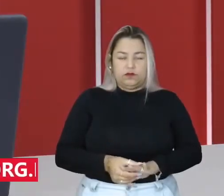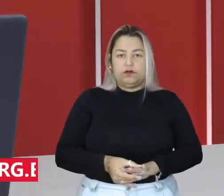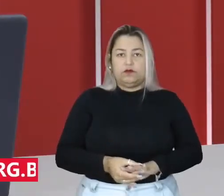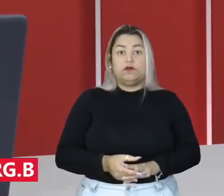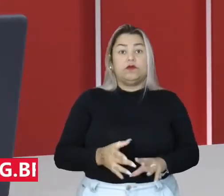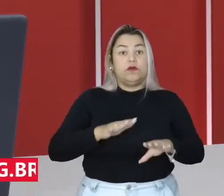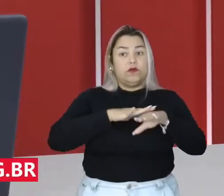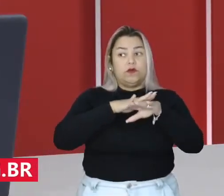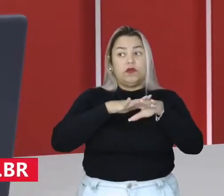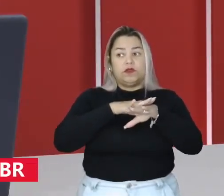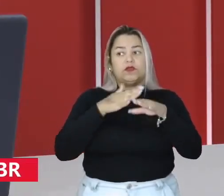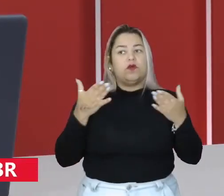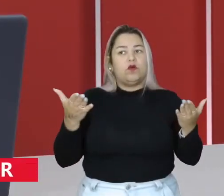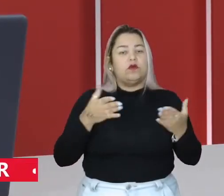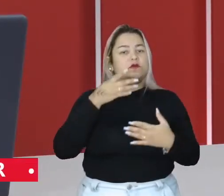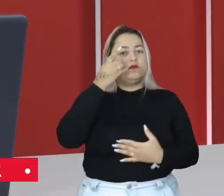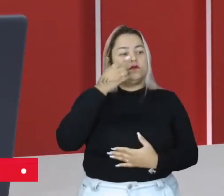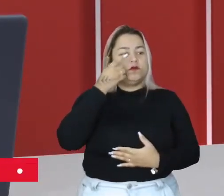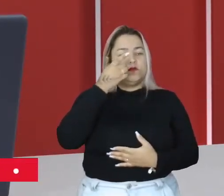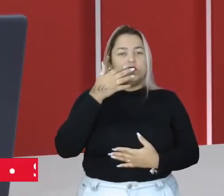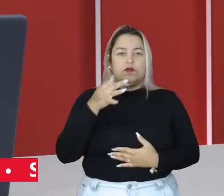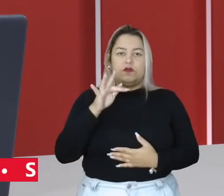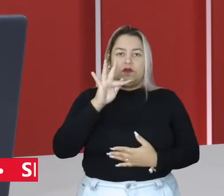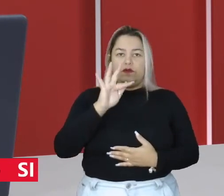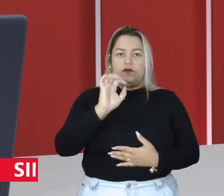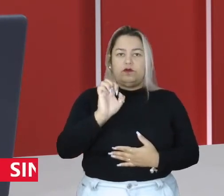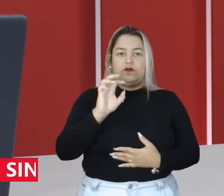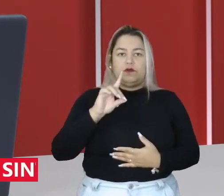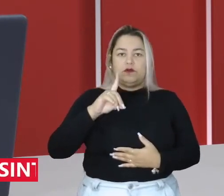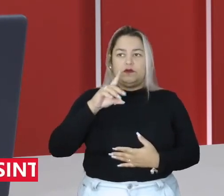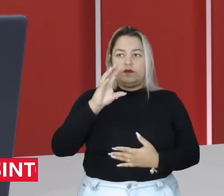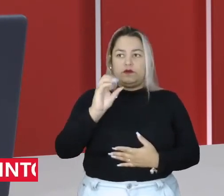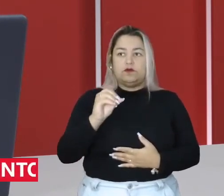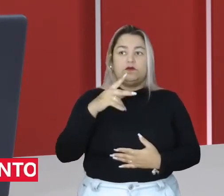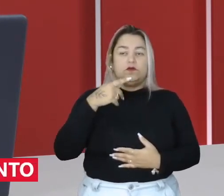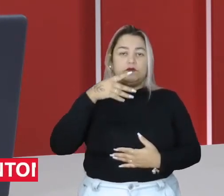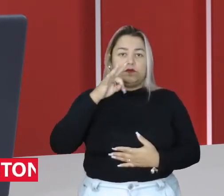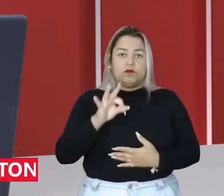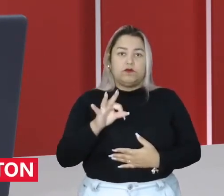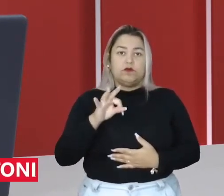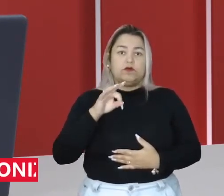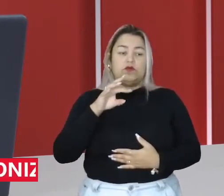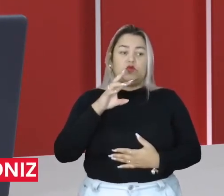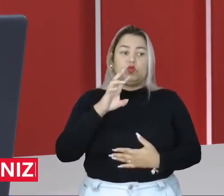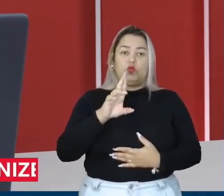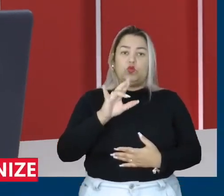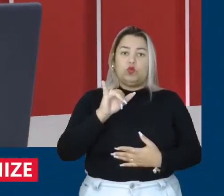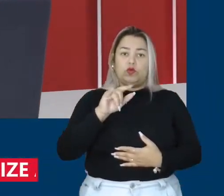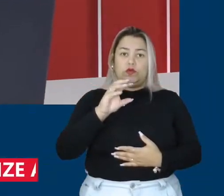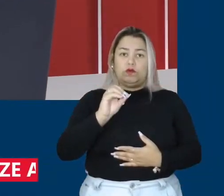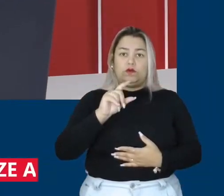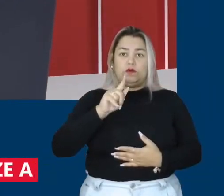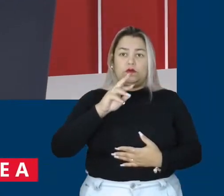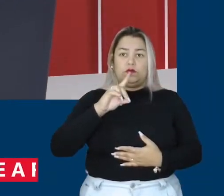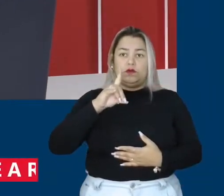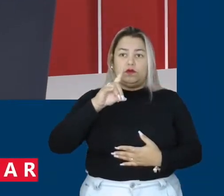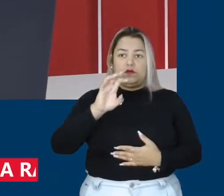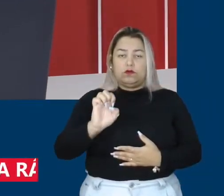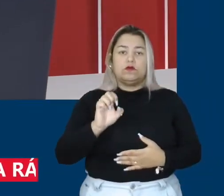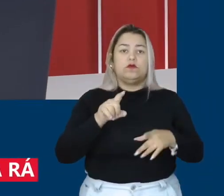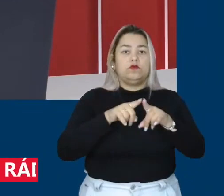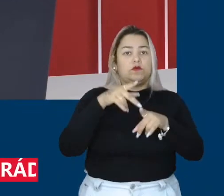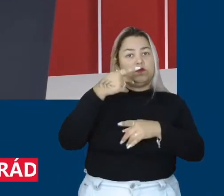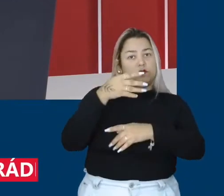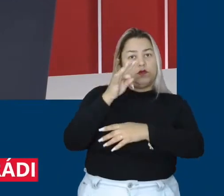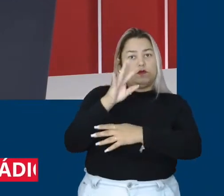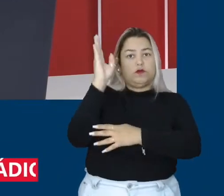Quem conversa com a gente é o deputado federal Fernando Mineiro, do PT do Rio Grande do Norte. Bom dia, deputado. Bem-vindo ao Jornal PT